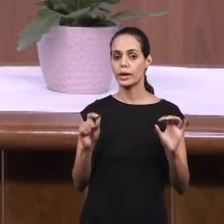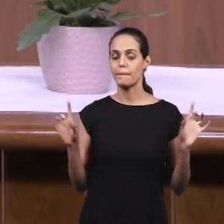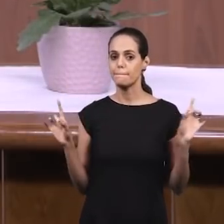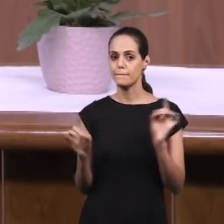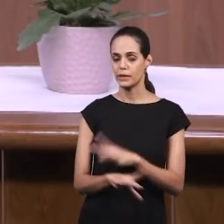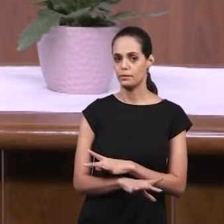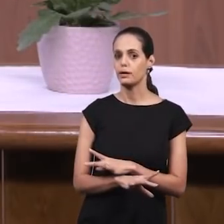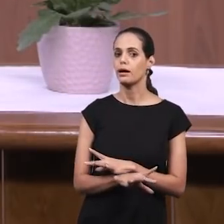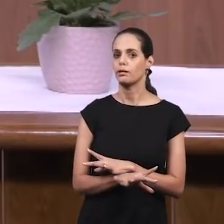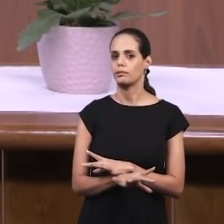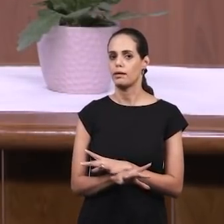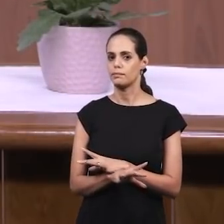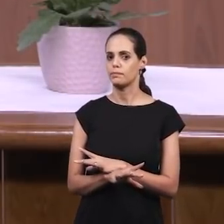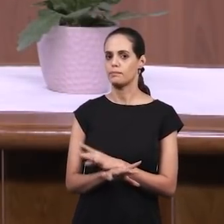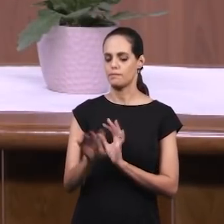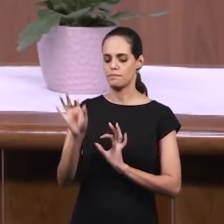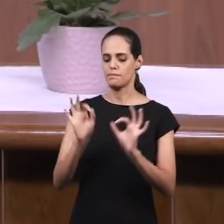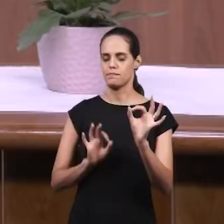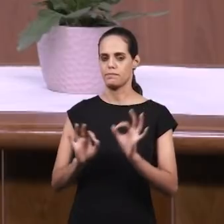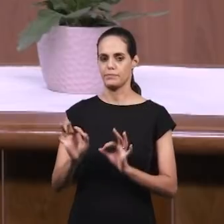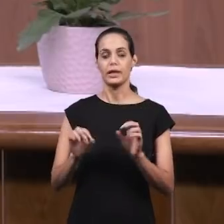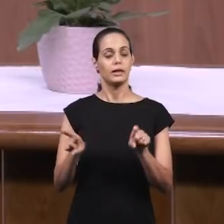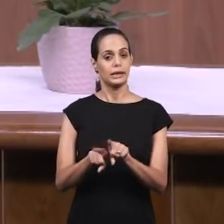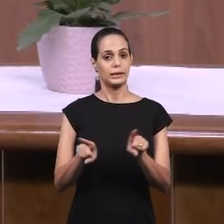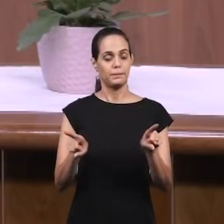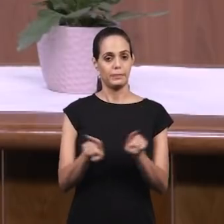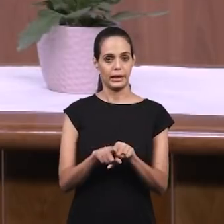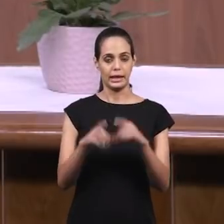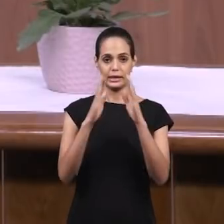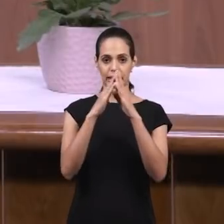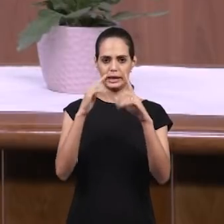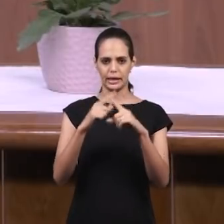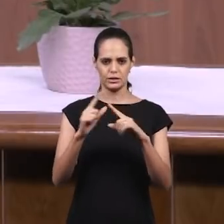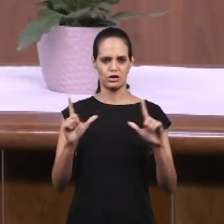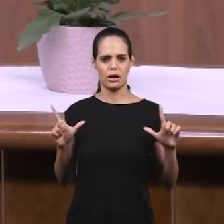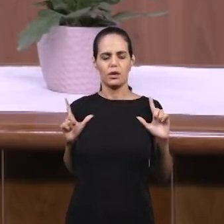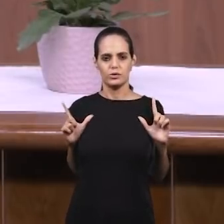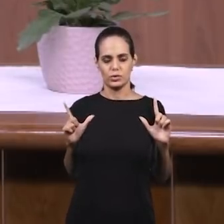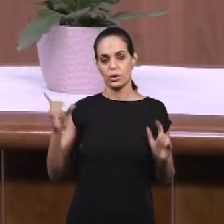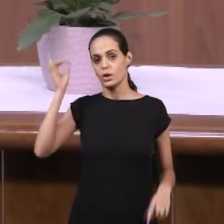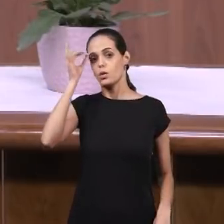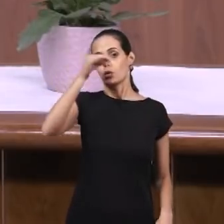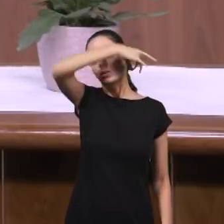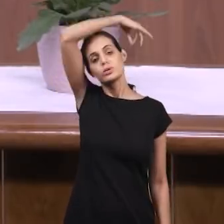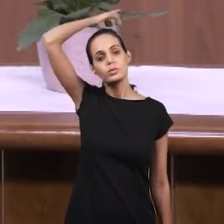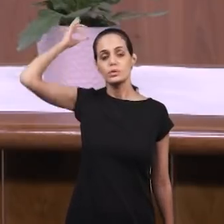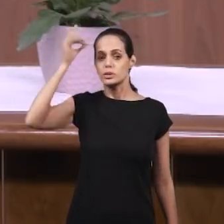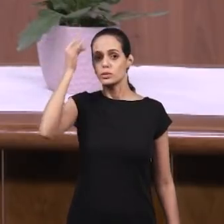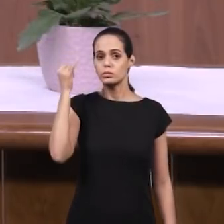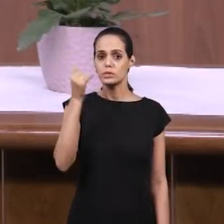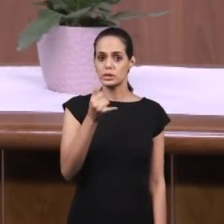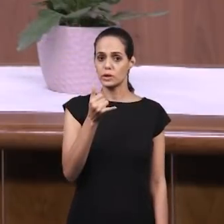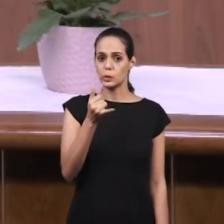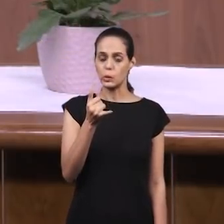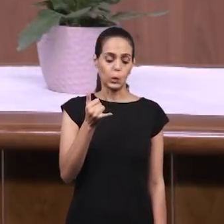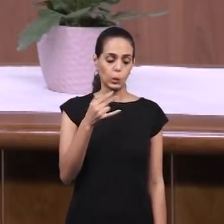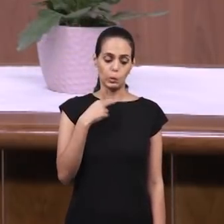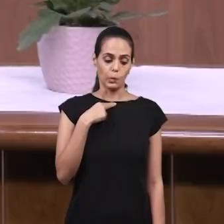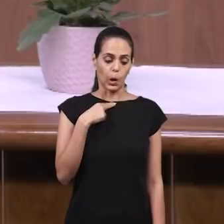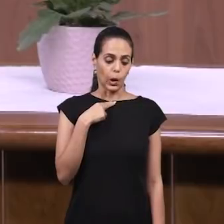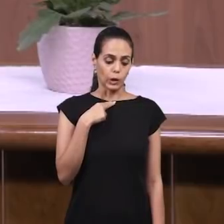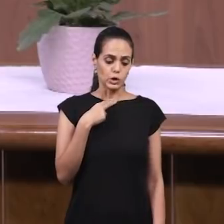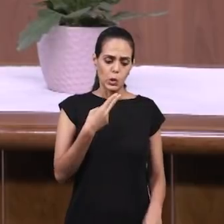à igreja de Laodiceia, ele está também, o Espírito Santo está exortando aqui, olha, não pode aparecer a vergonha da